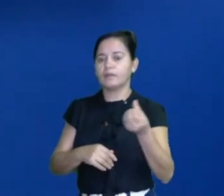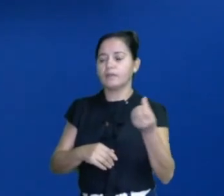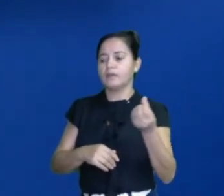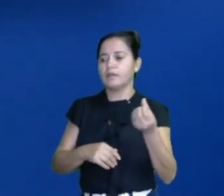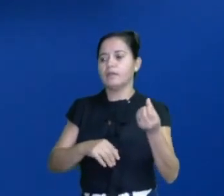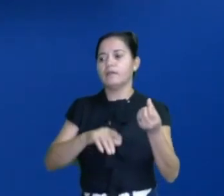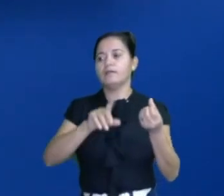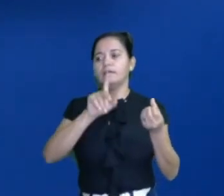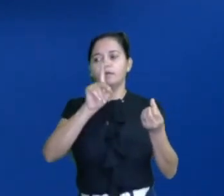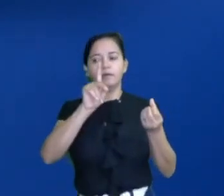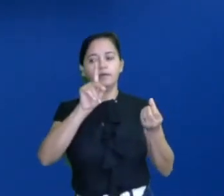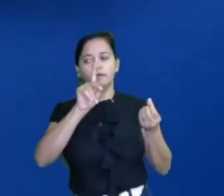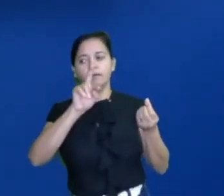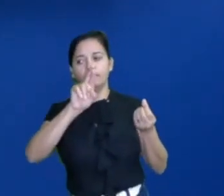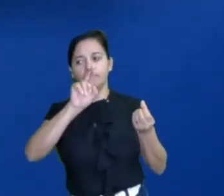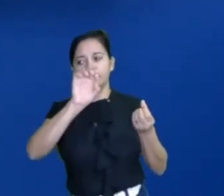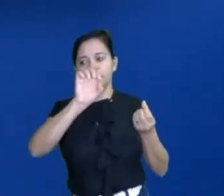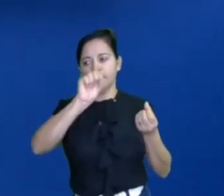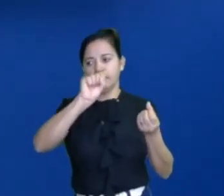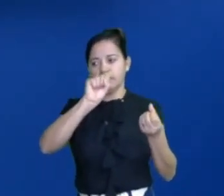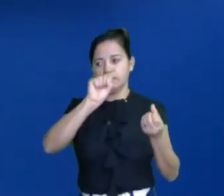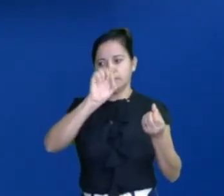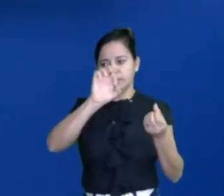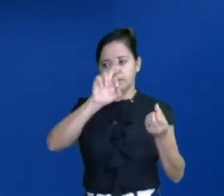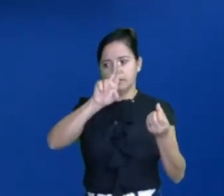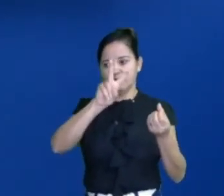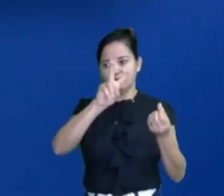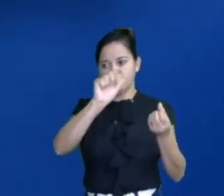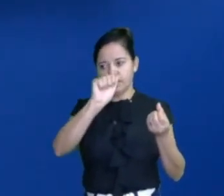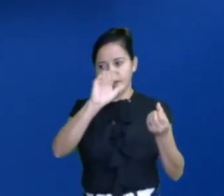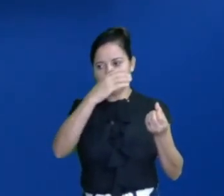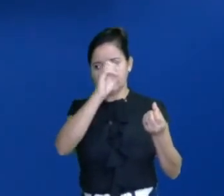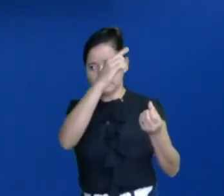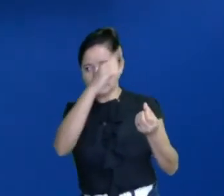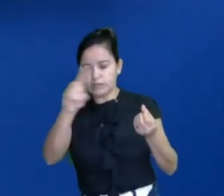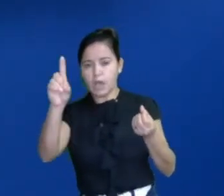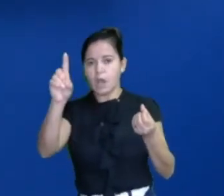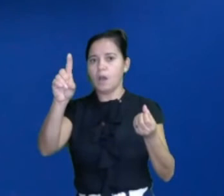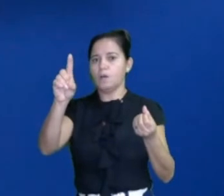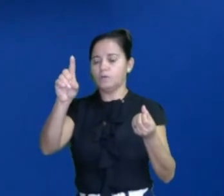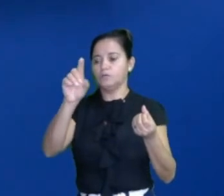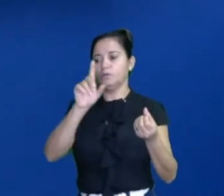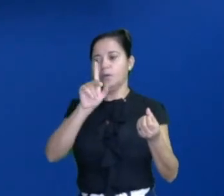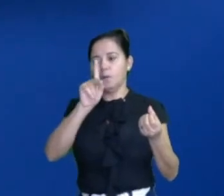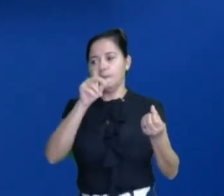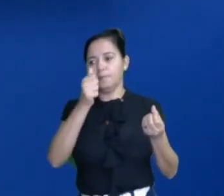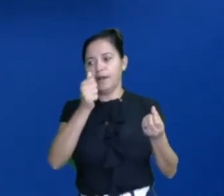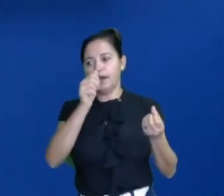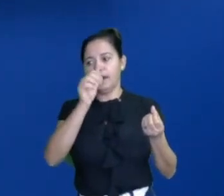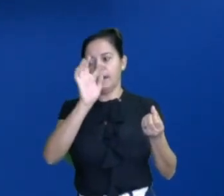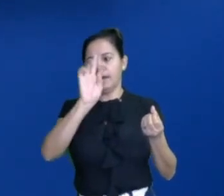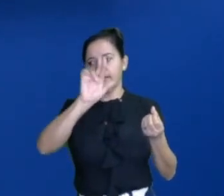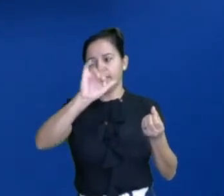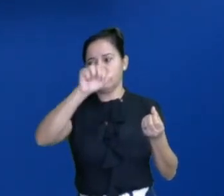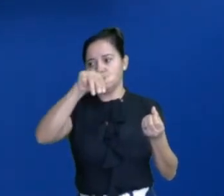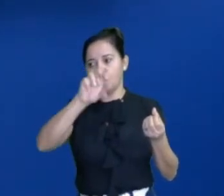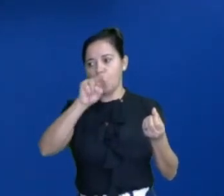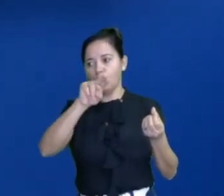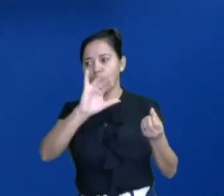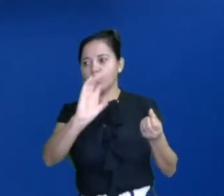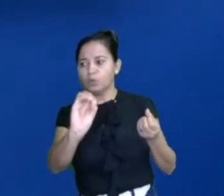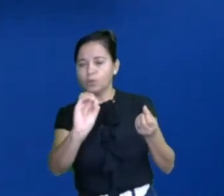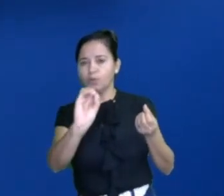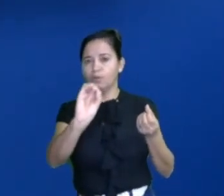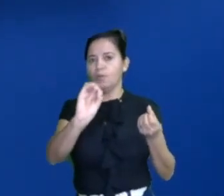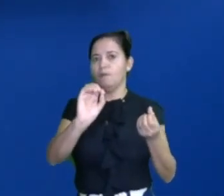Preservação do patrimônio, nós vimos aqui que existem leis que protegem esses locais. Vimos também o IPHAN, né, que é um